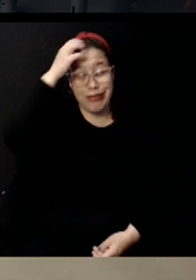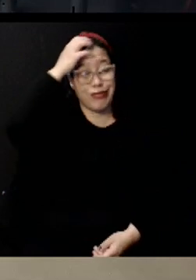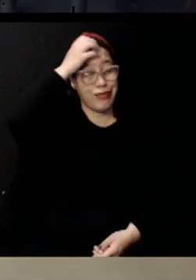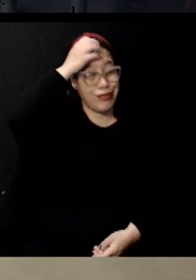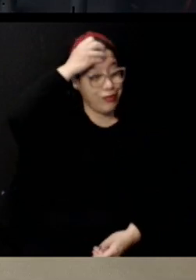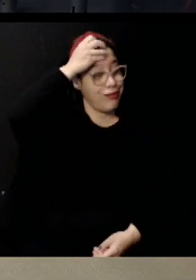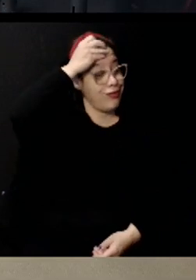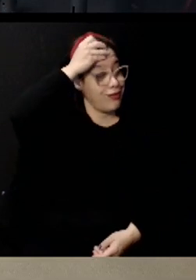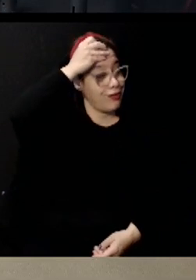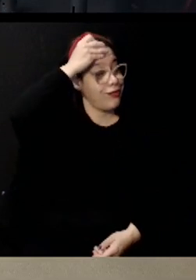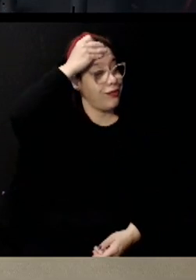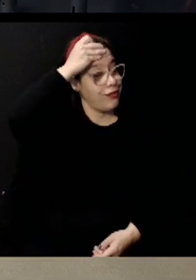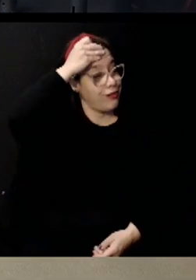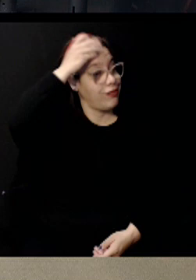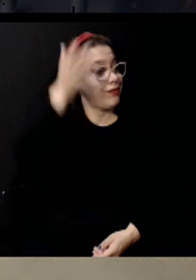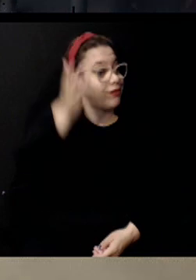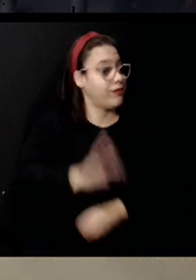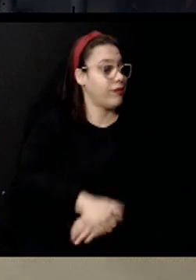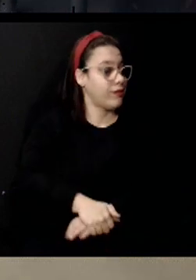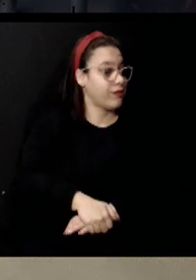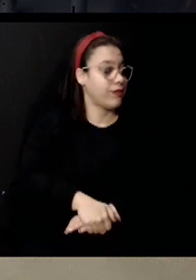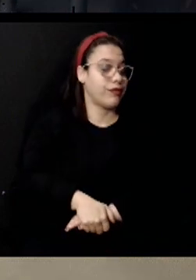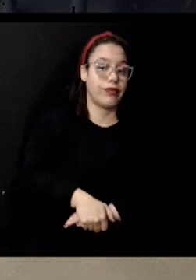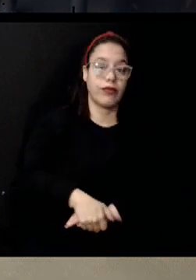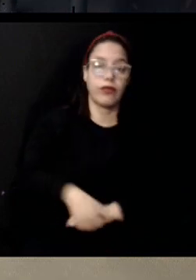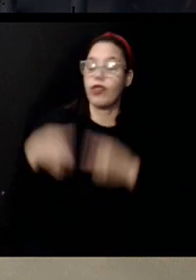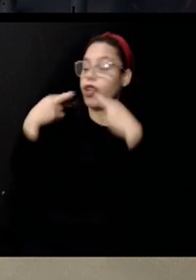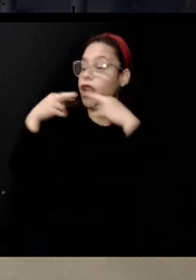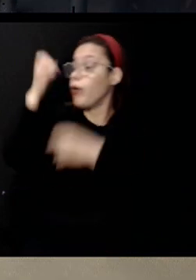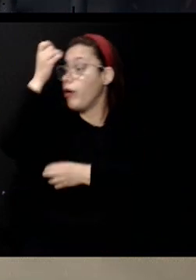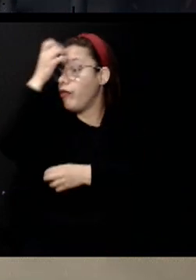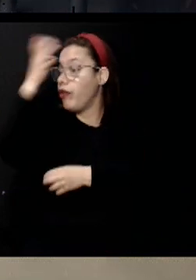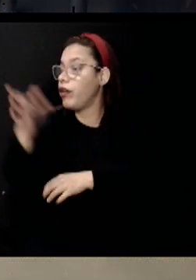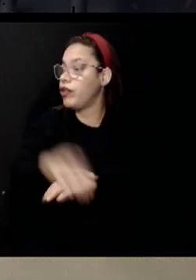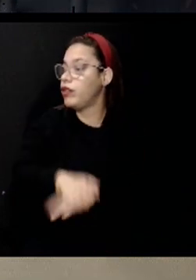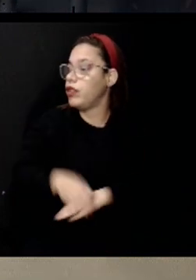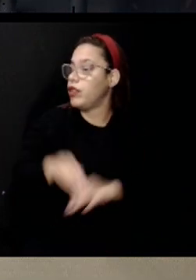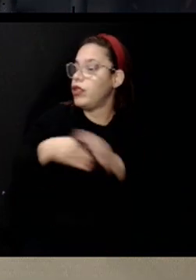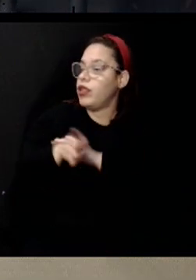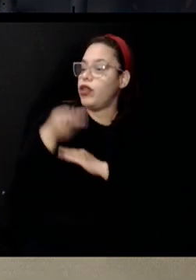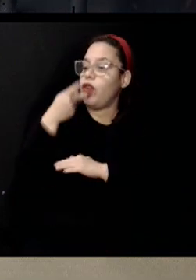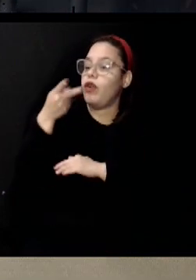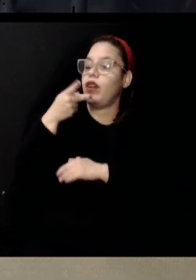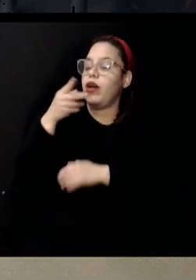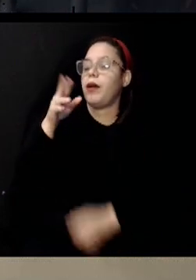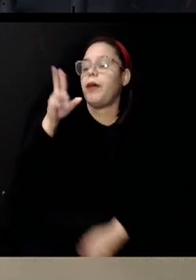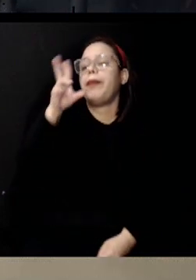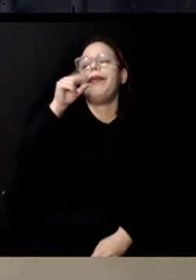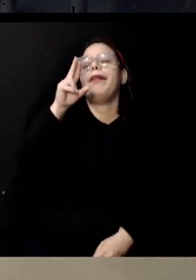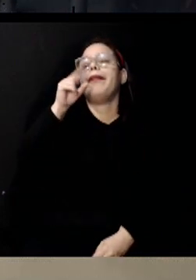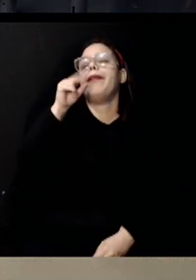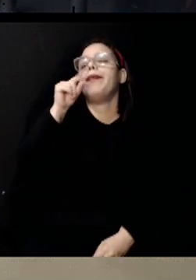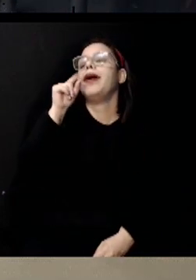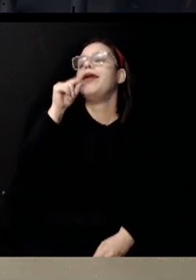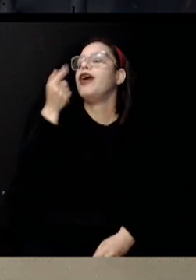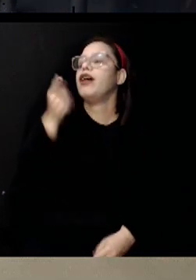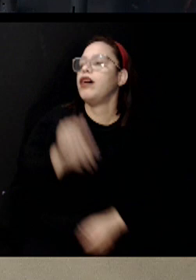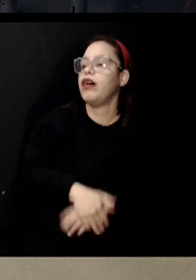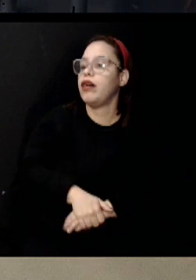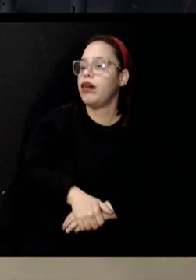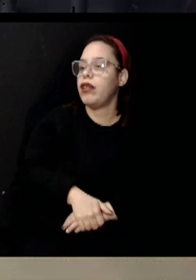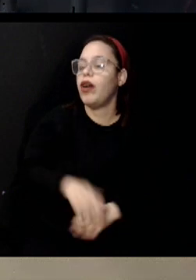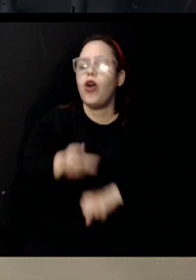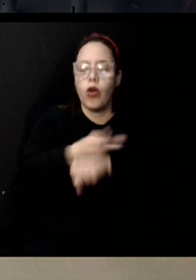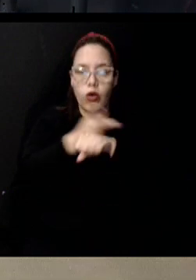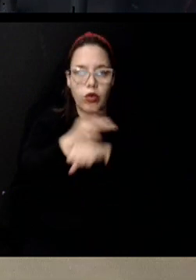né, Vamos tá pensar numa solução? É não porque é? reclamar é fácil, né? Eu costumo dizer que falar até papagaio fala, mas e É, aí, vamos né? procurar uma solução para isso?"